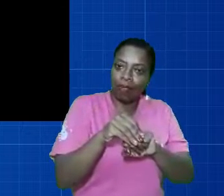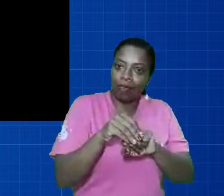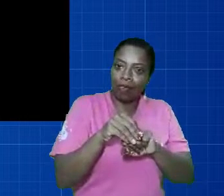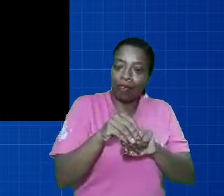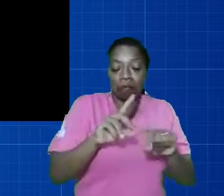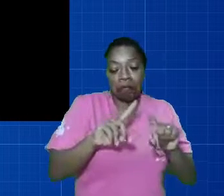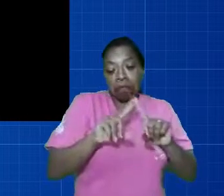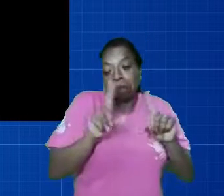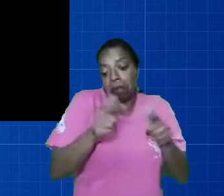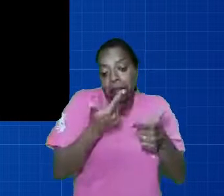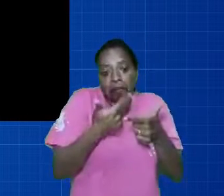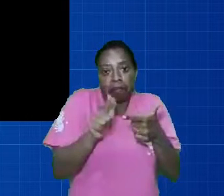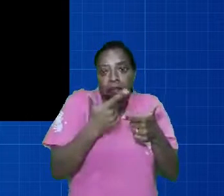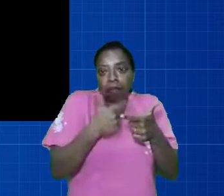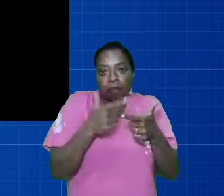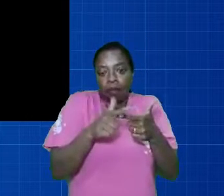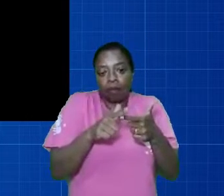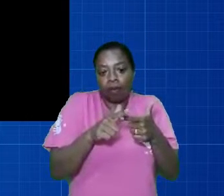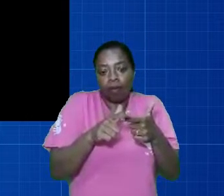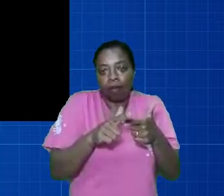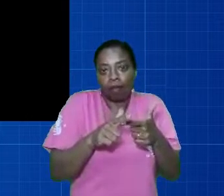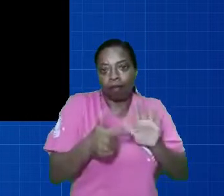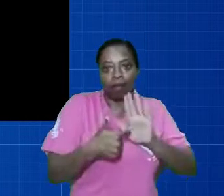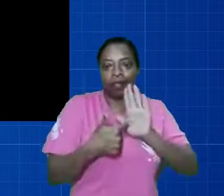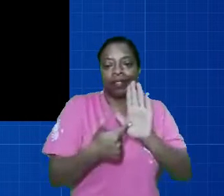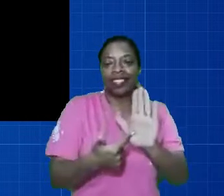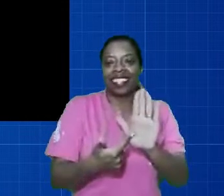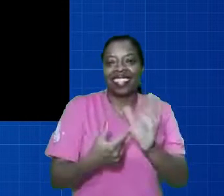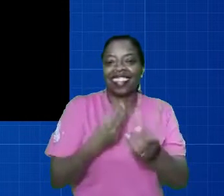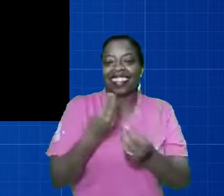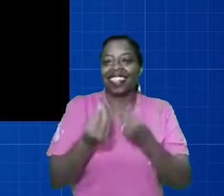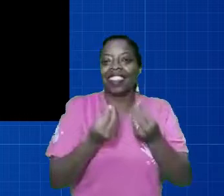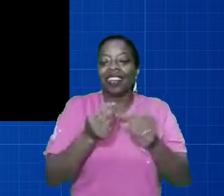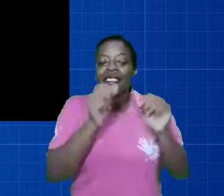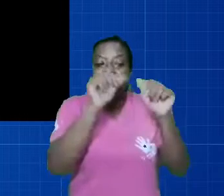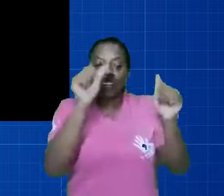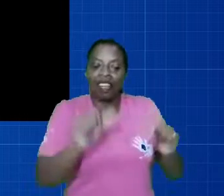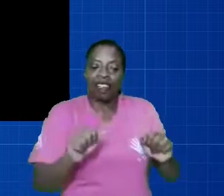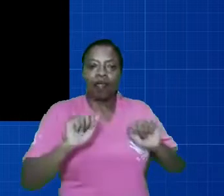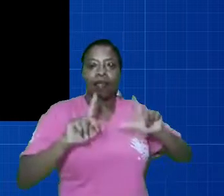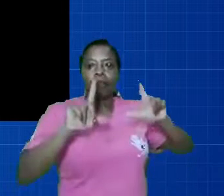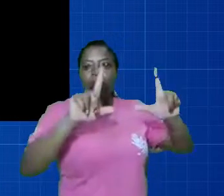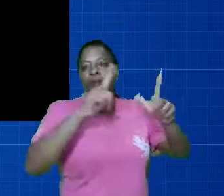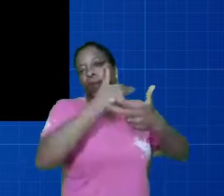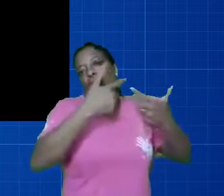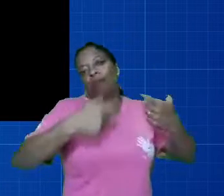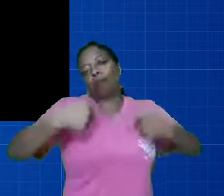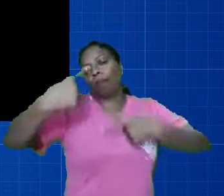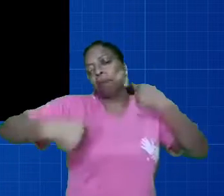para essa concepção trazer, né, obras de arte para discutir, para